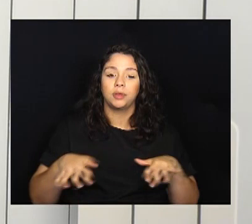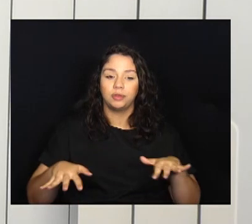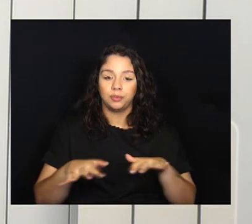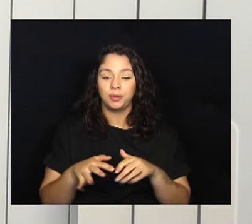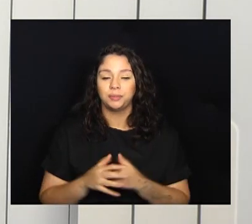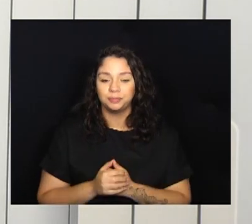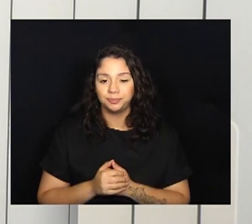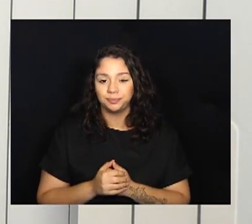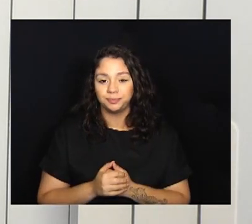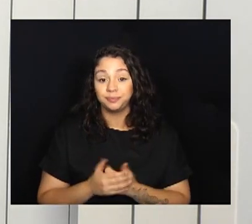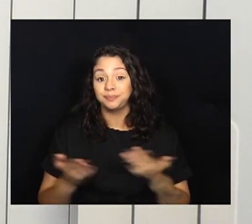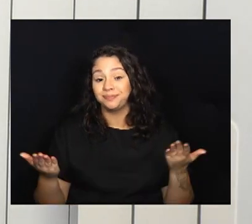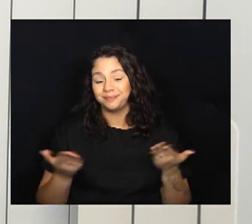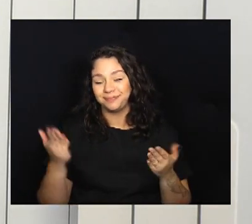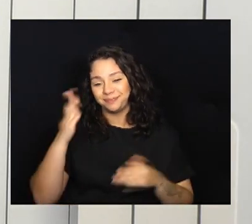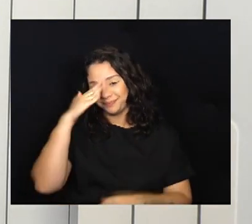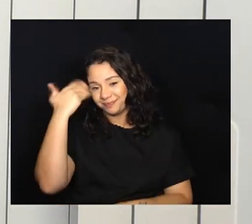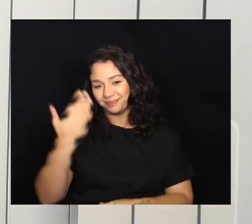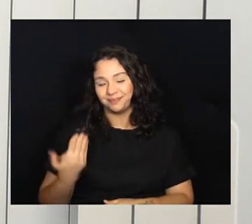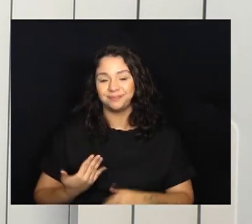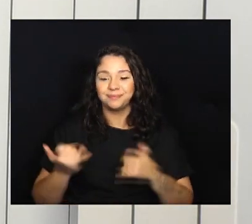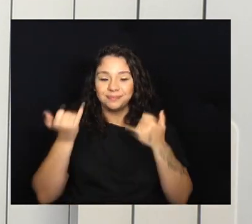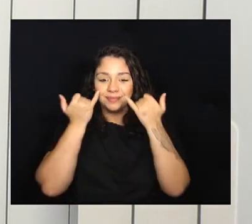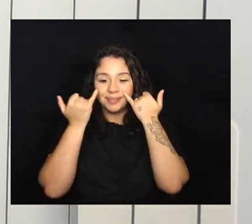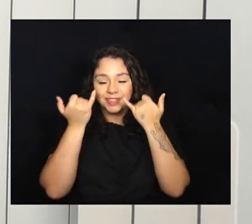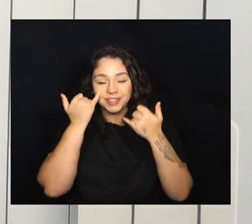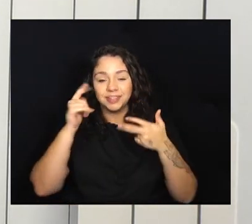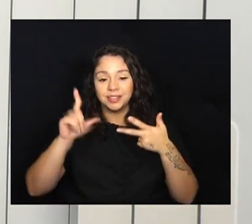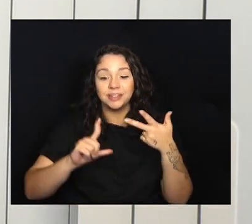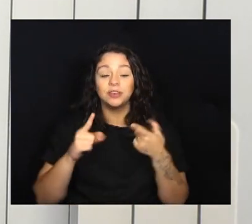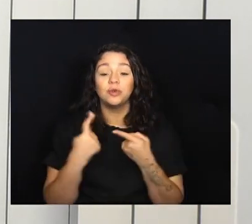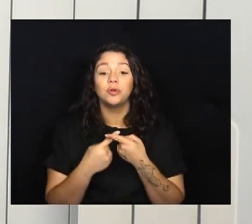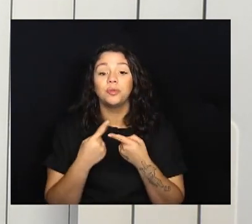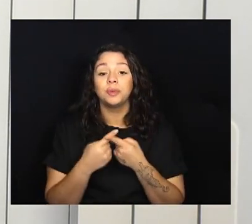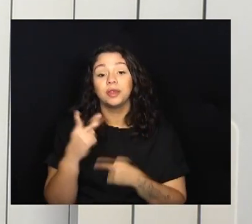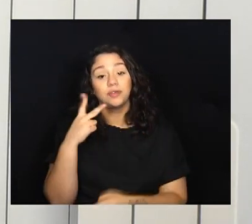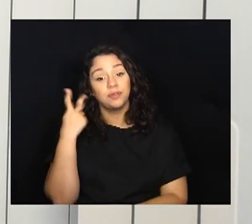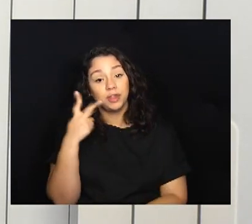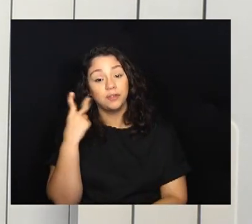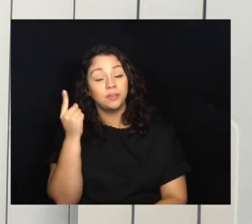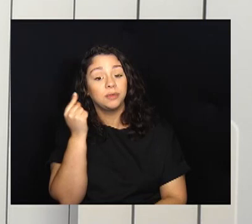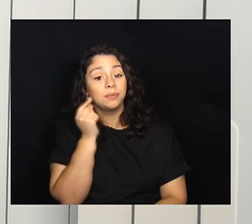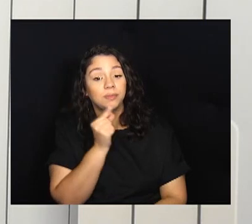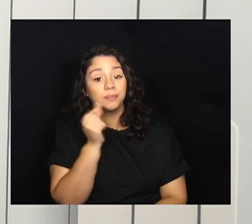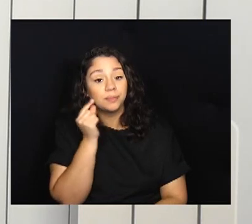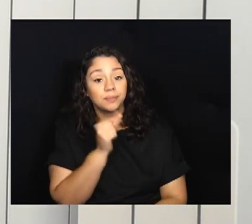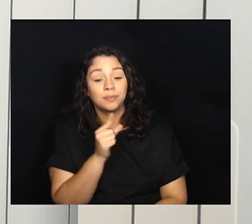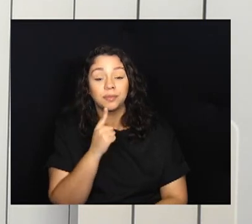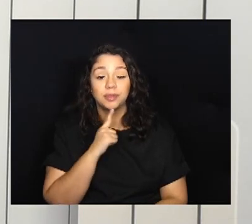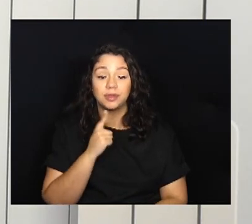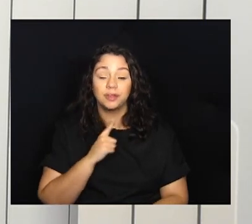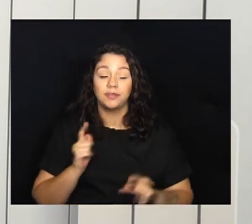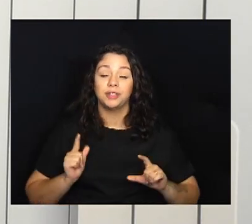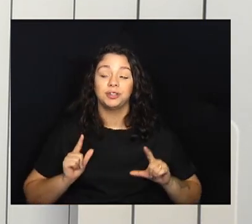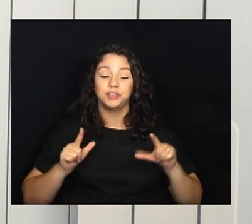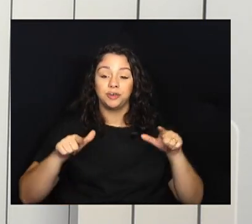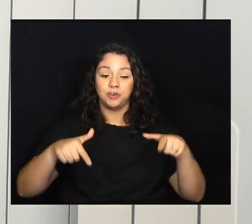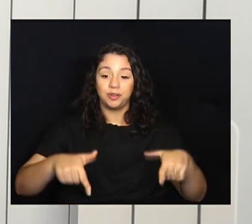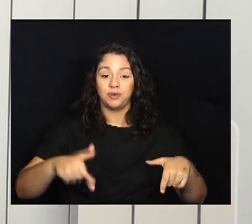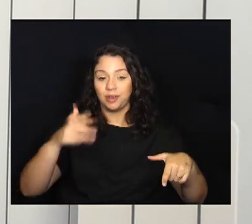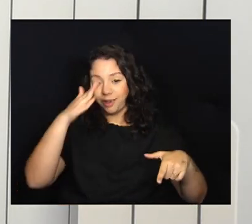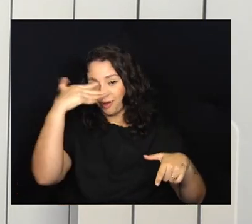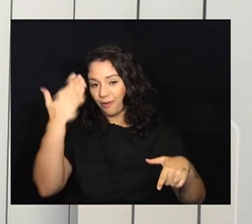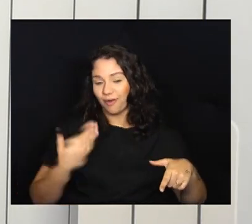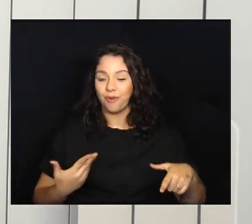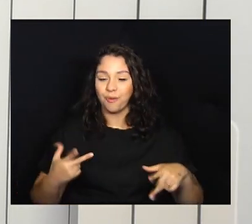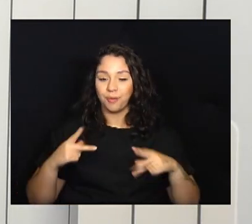Hora de homenagem aqui nas notícias do Legislativo, porque o vereador Marcelo Silva entregou o diploma de honra ao